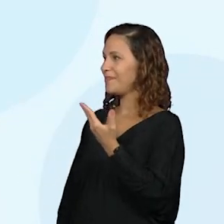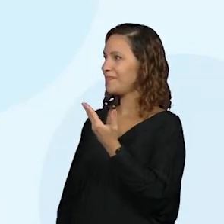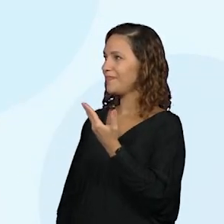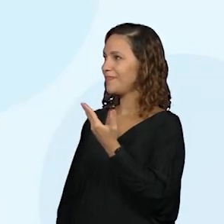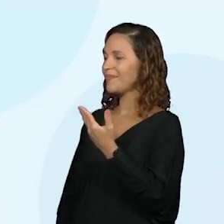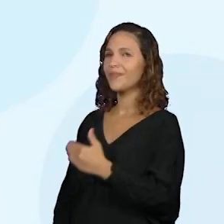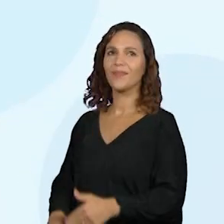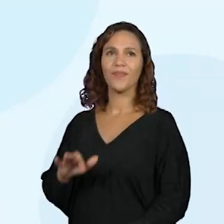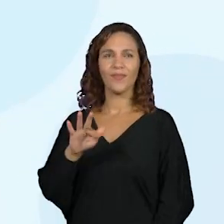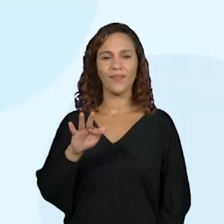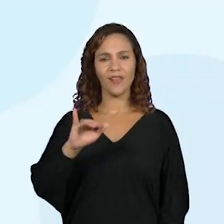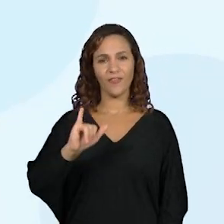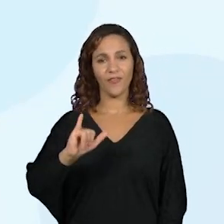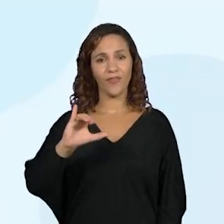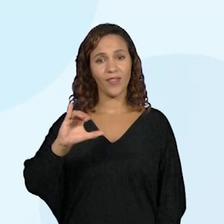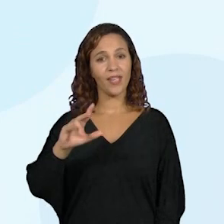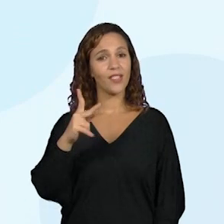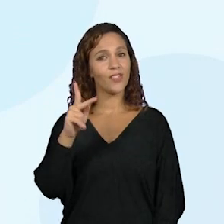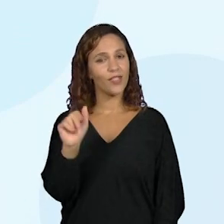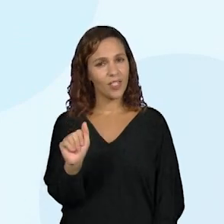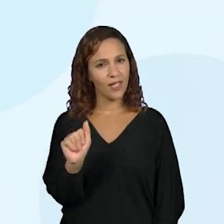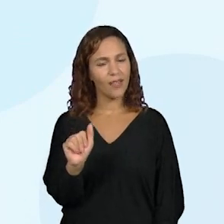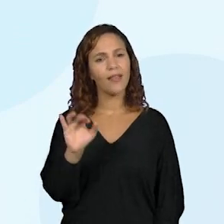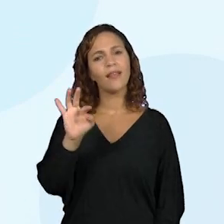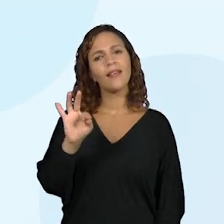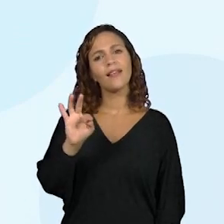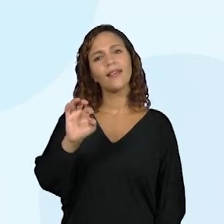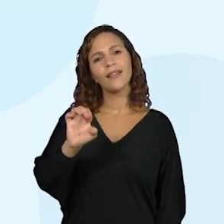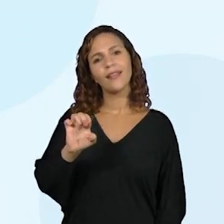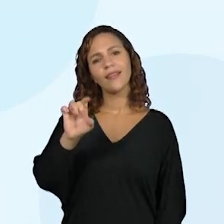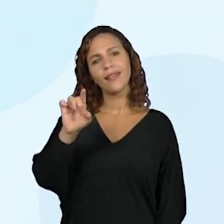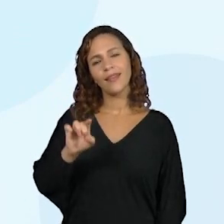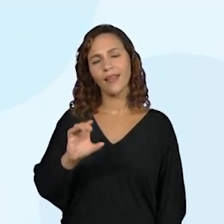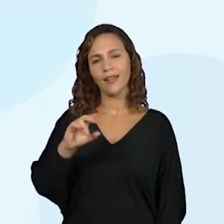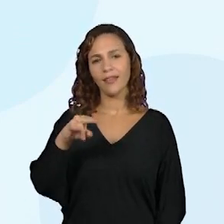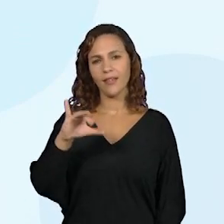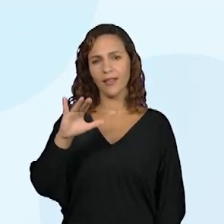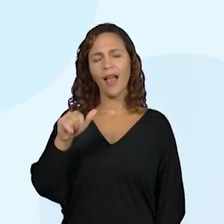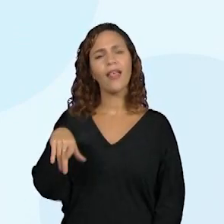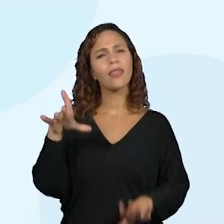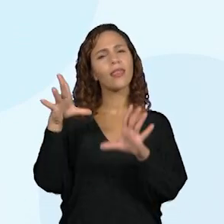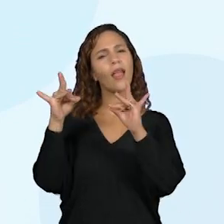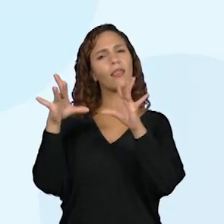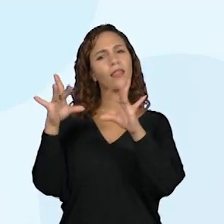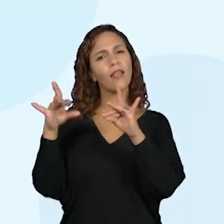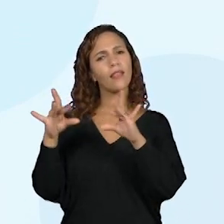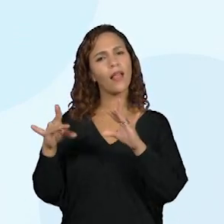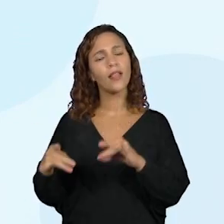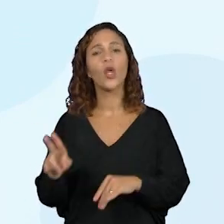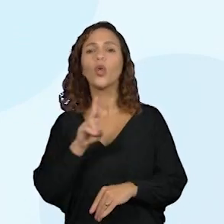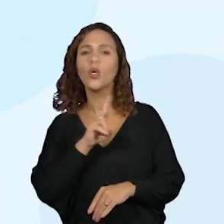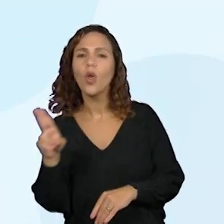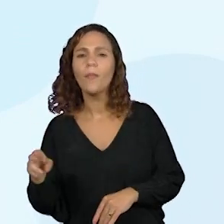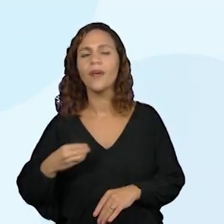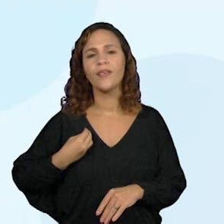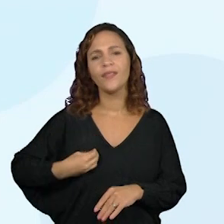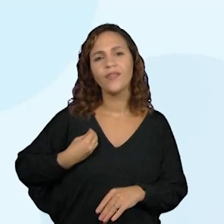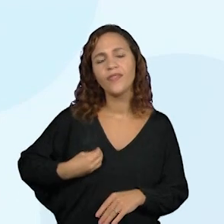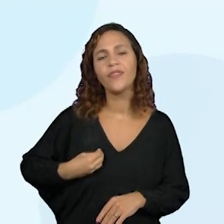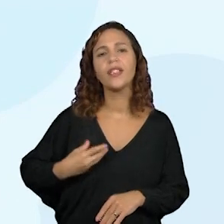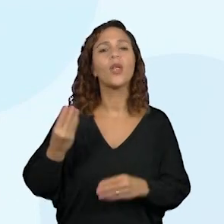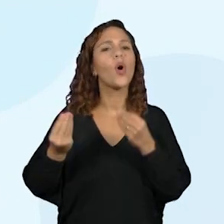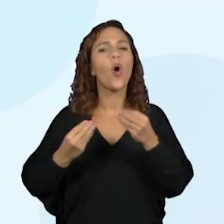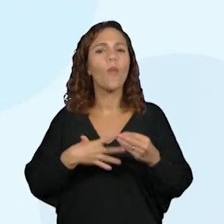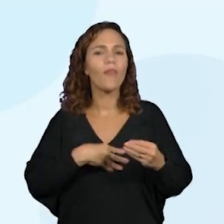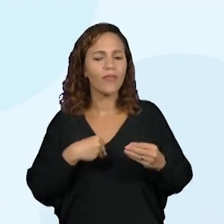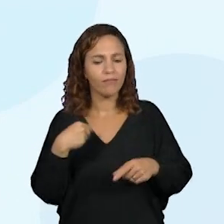técnica sobre o cão usando as informações aí do nome do tempo de vida o tipo de